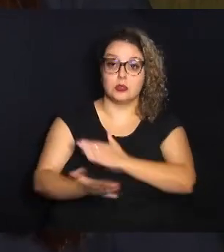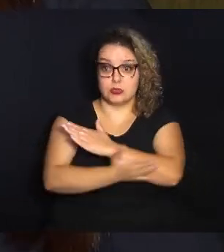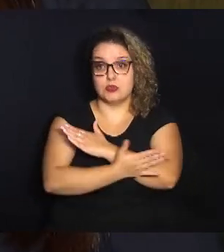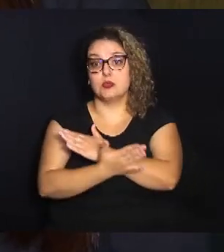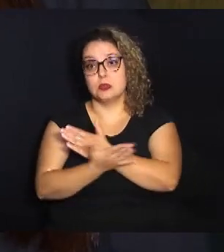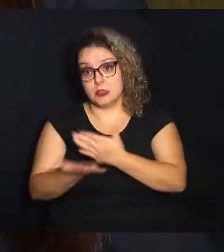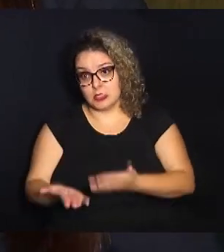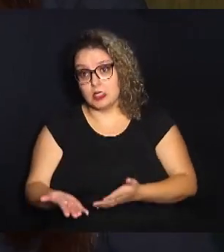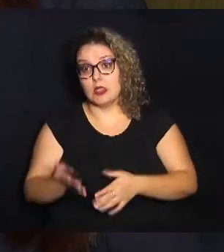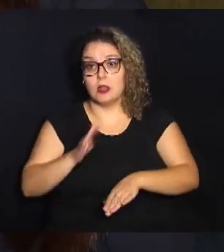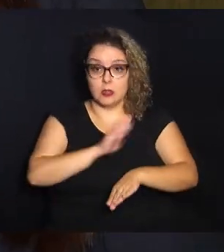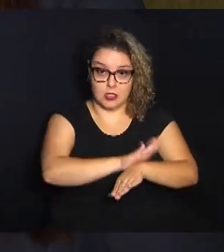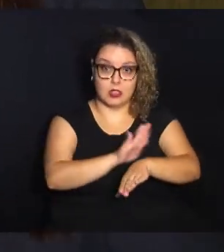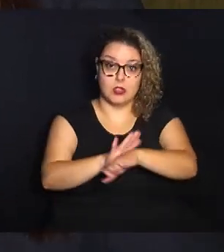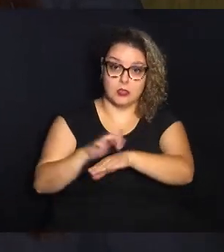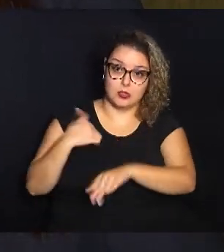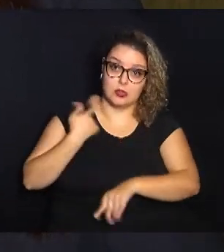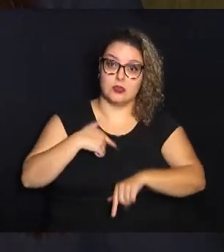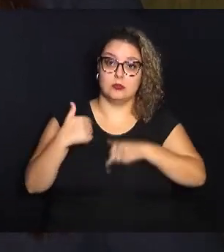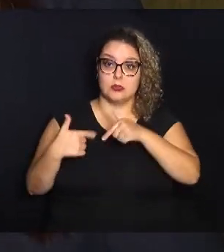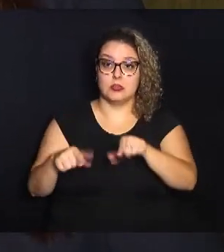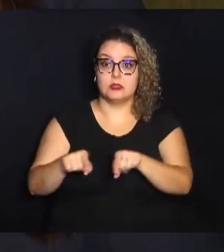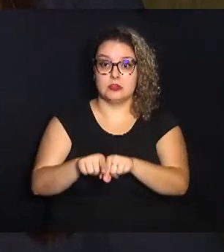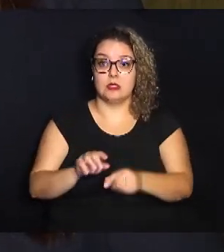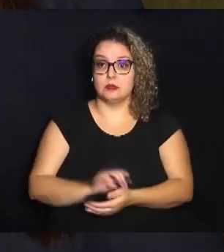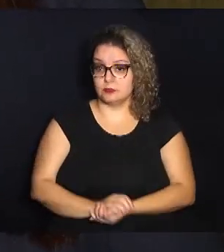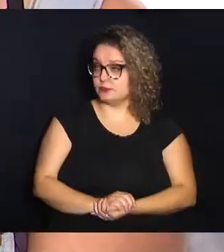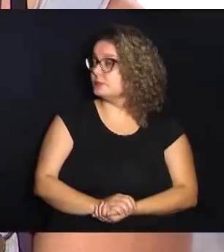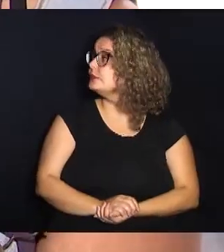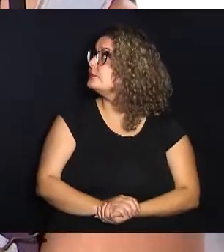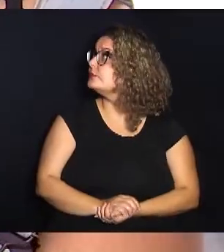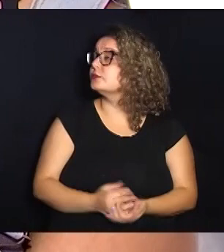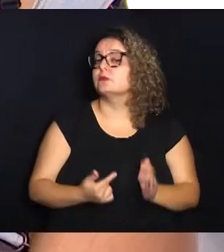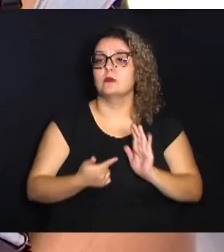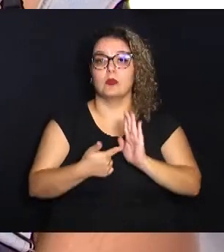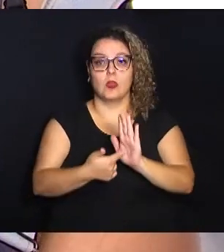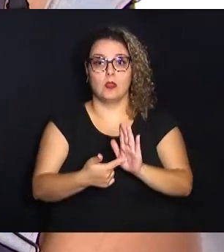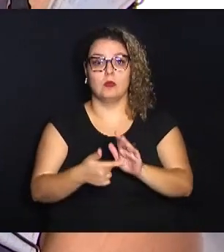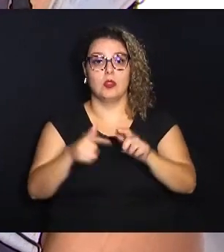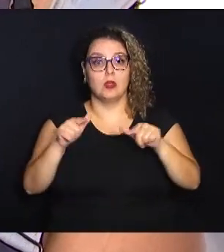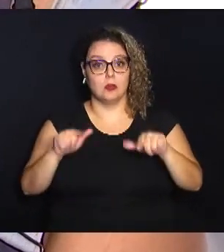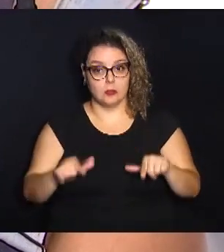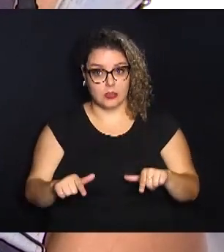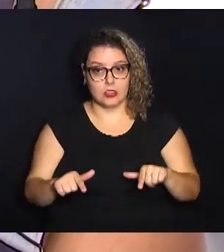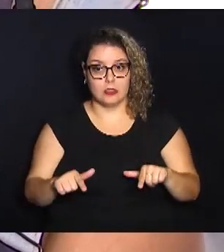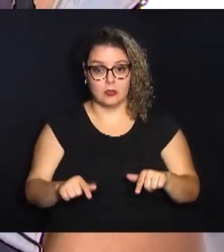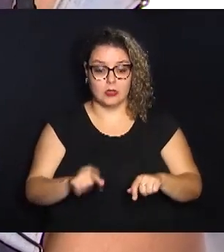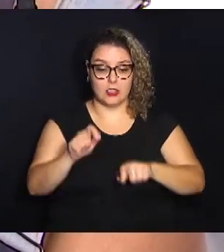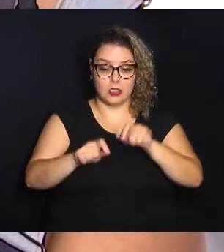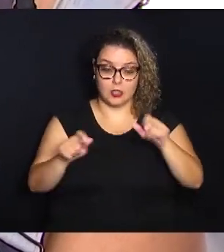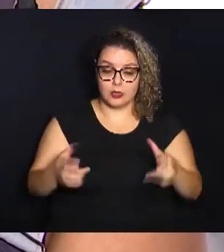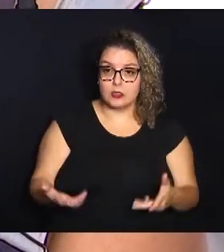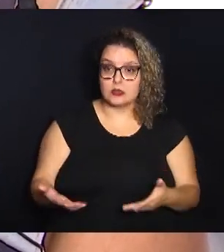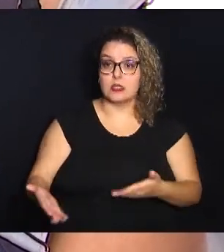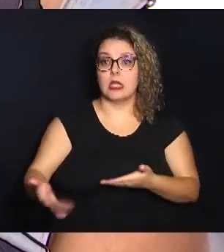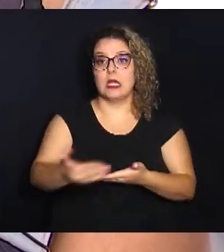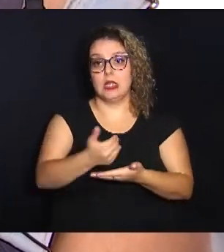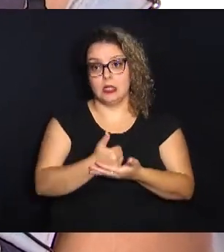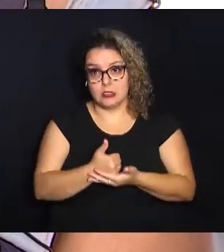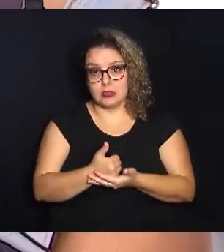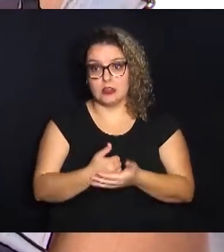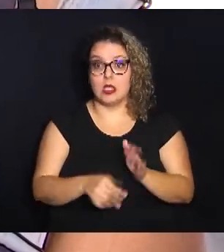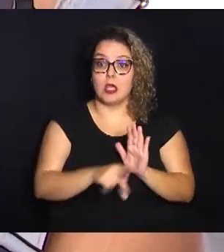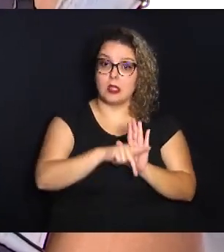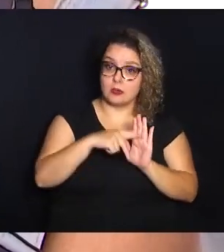nos nos ajudando aqui contribuindo com o nosso trabalho também mostrar um espaço em que essas pessoas são